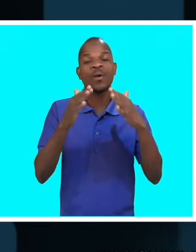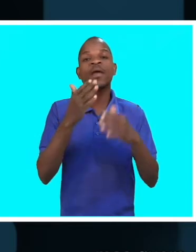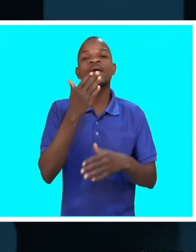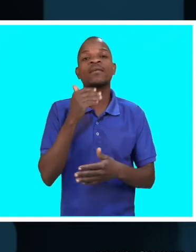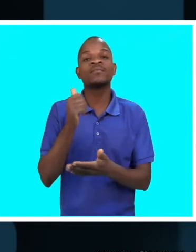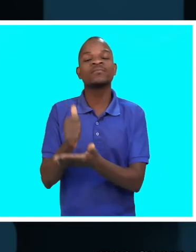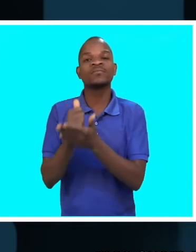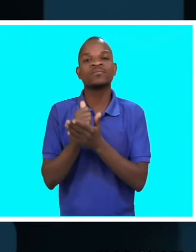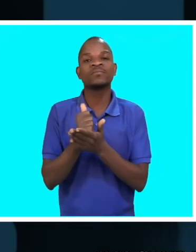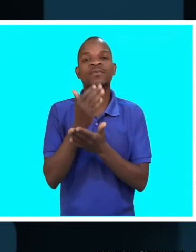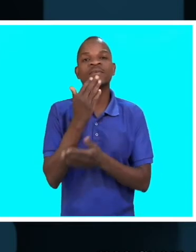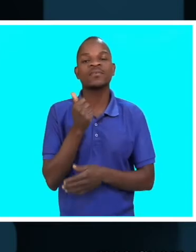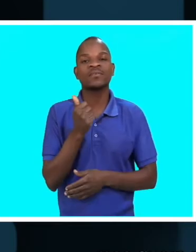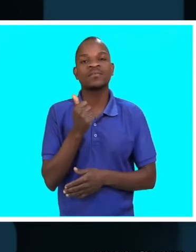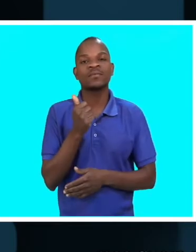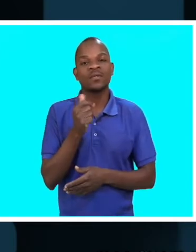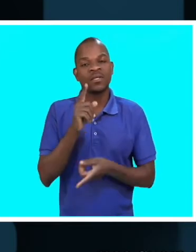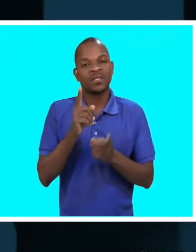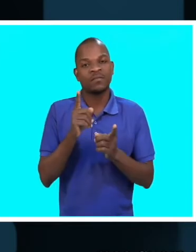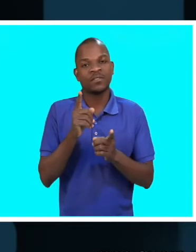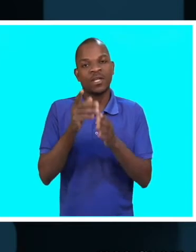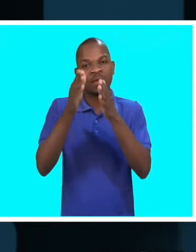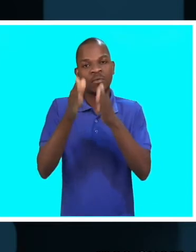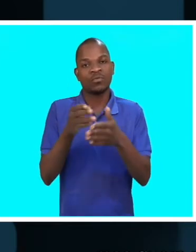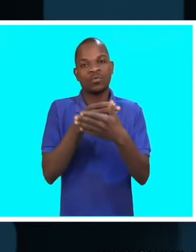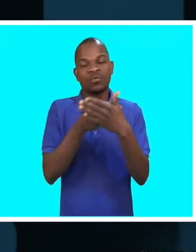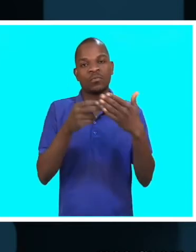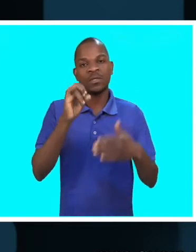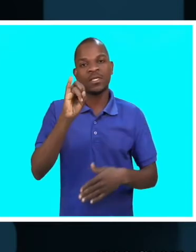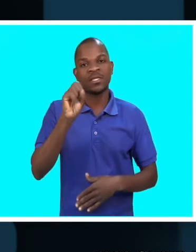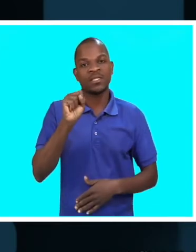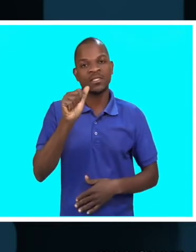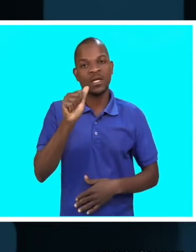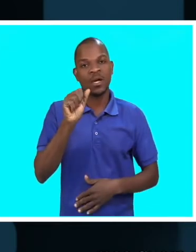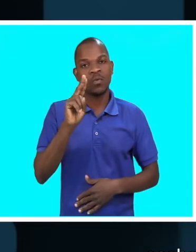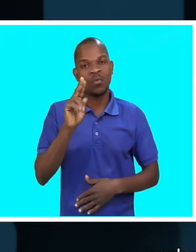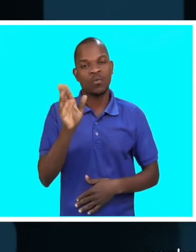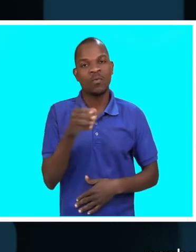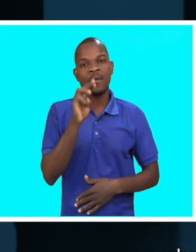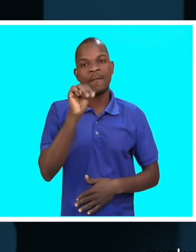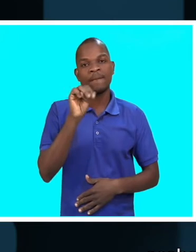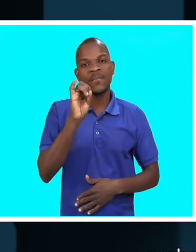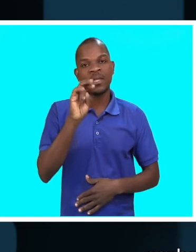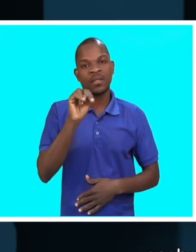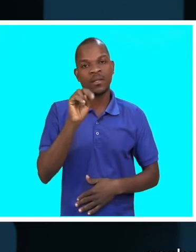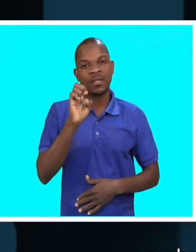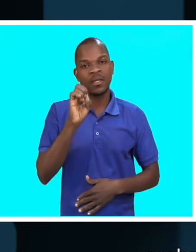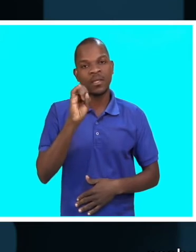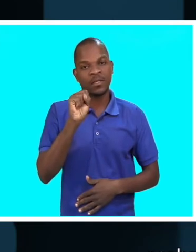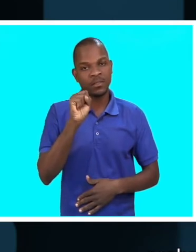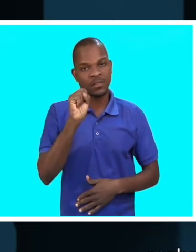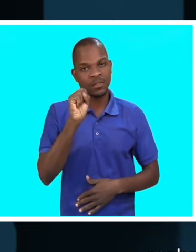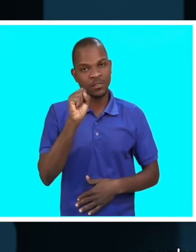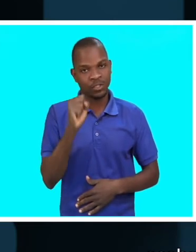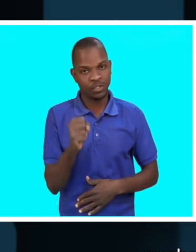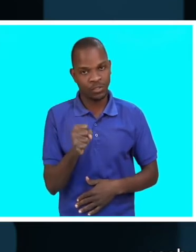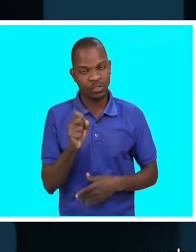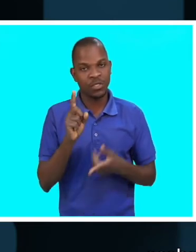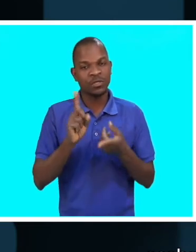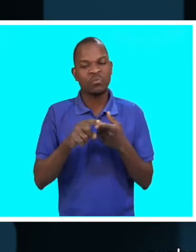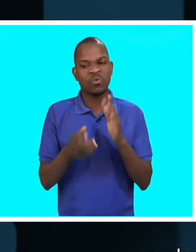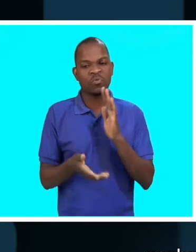posso dizer que foi Isaú Mineses. Acabei criando músicas.